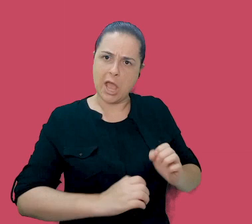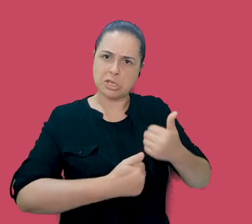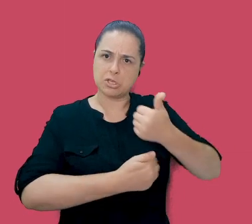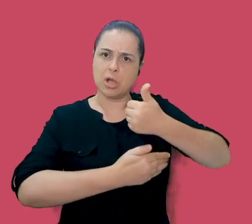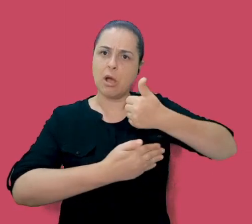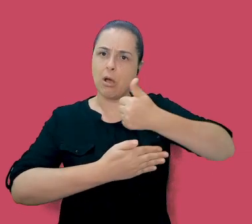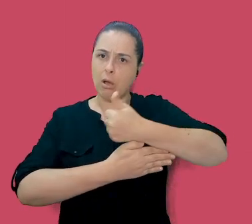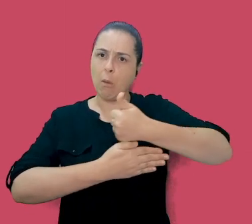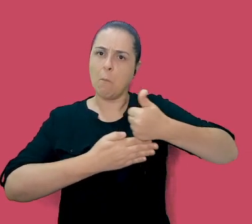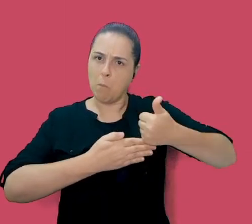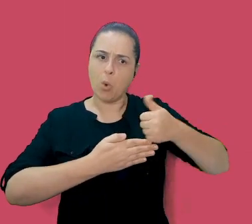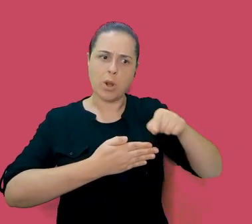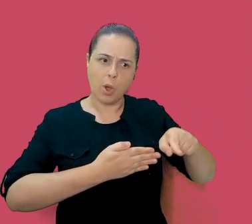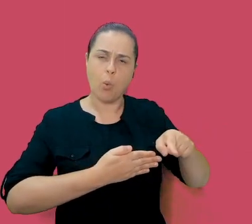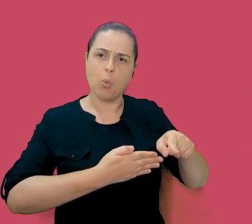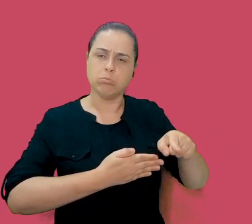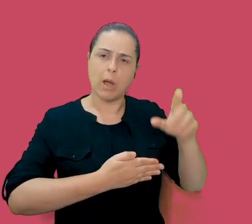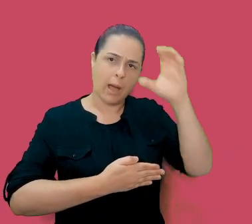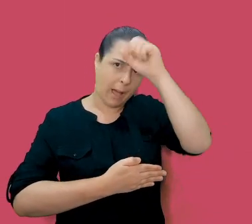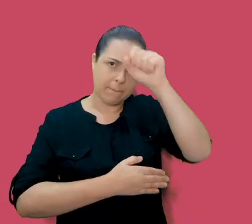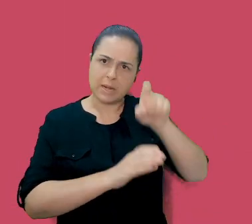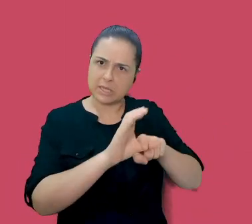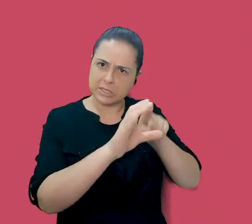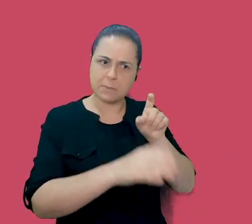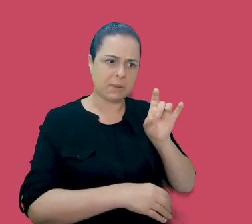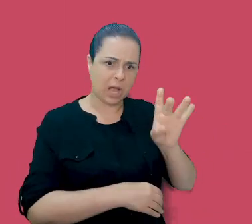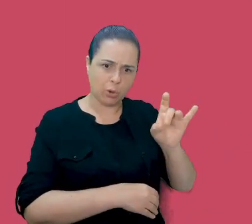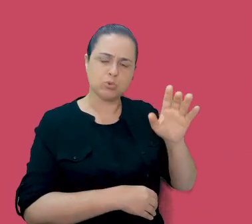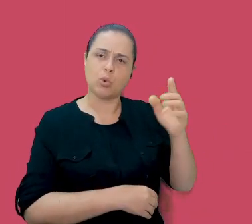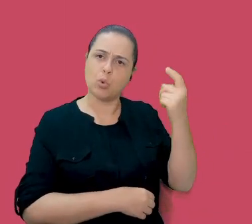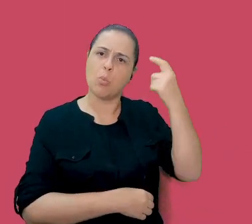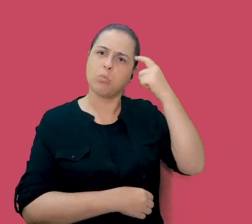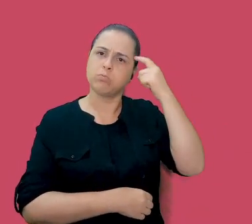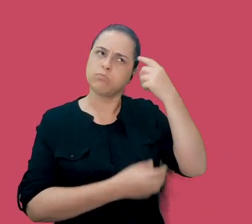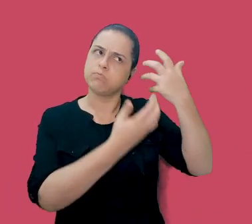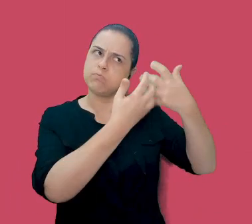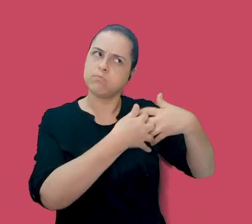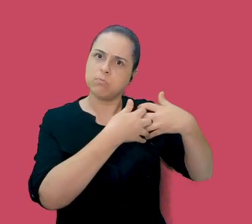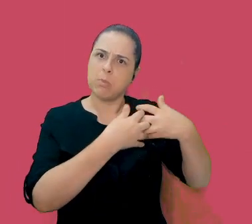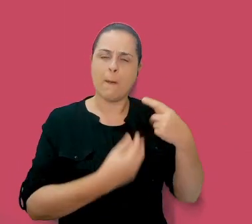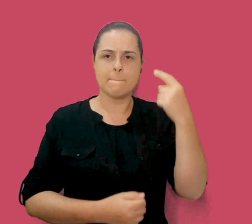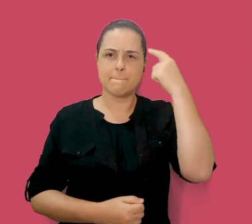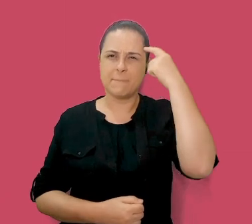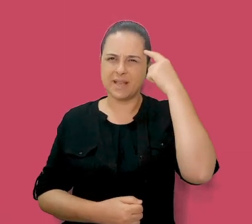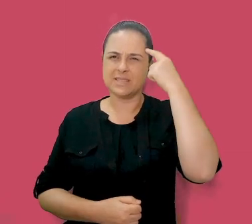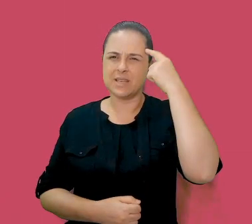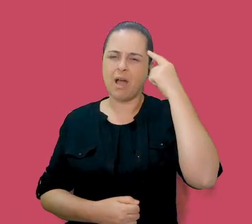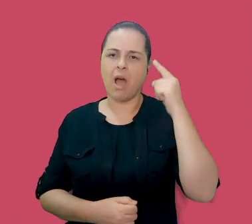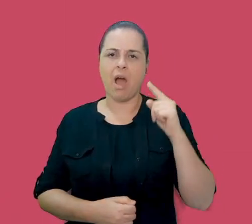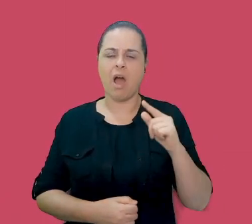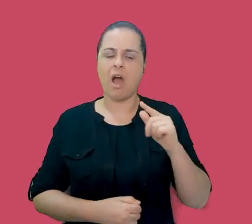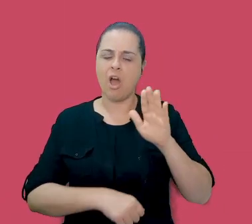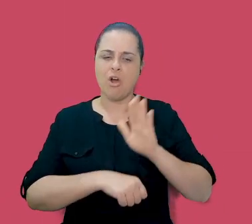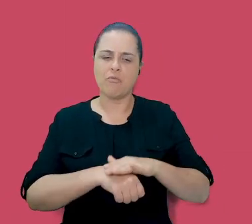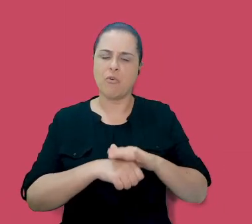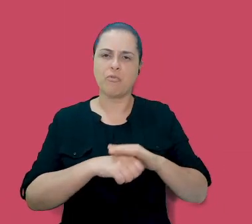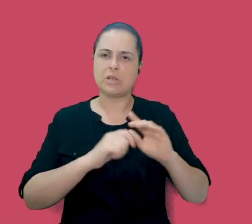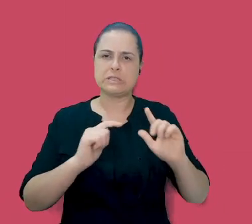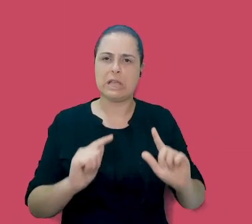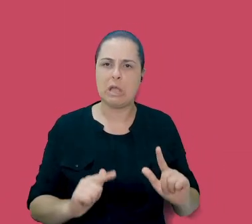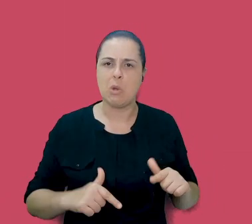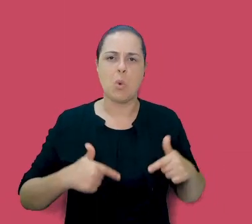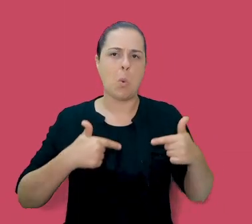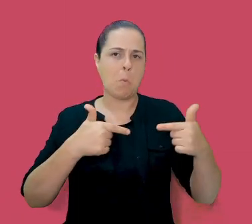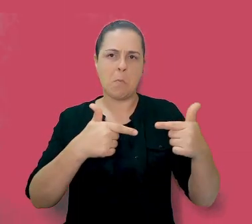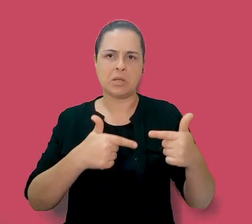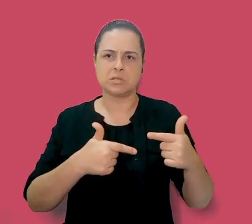ser autônomo. Né? Então, acho que essas coisas a gente tem que tomar cuidado sempre para não ficar achando que vai ter uma ação que vai barrar